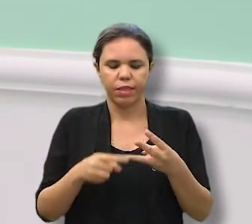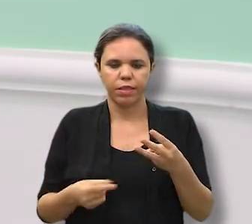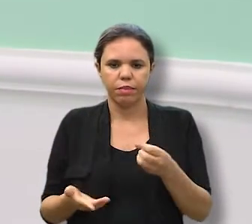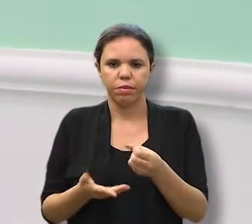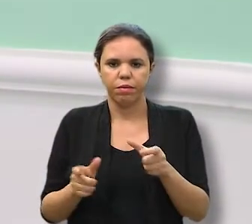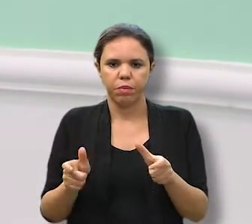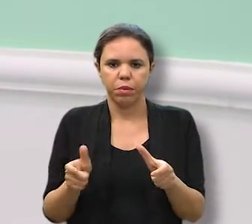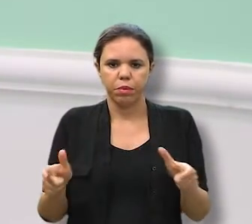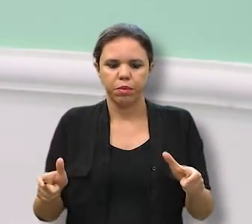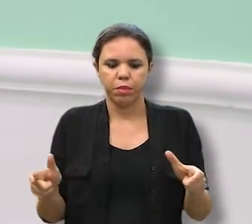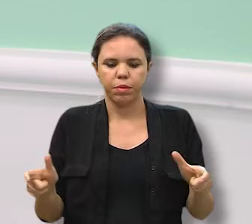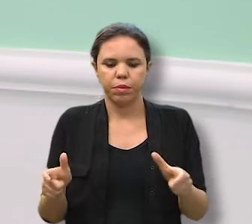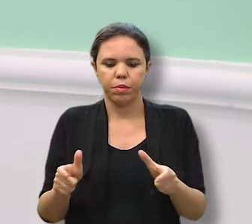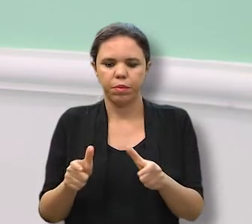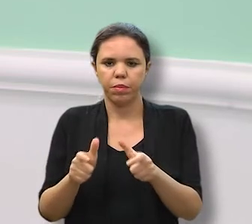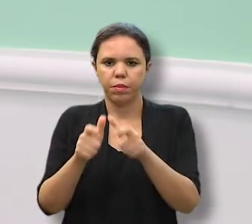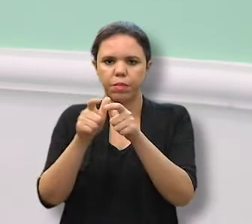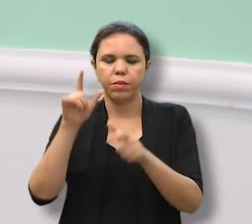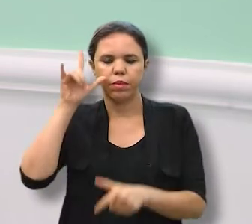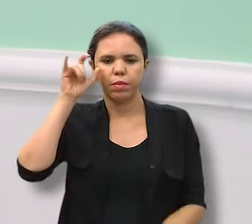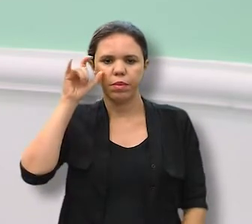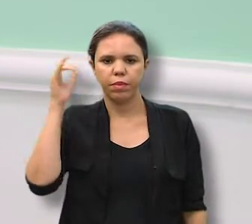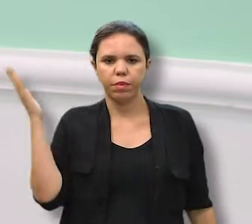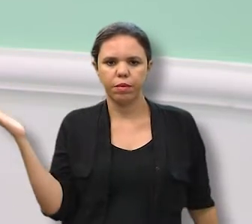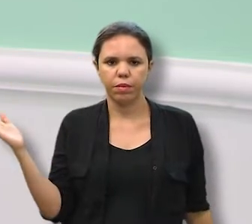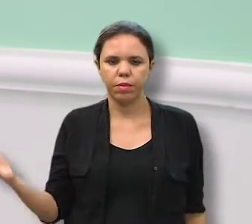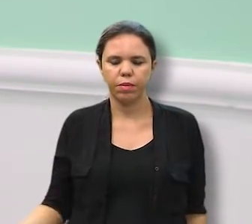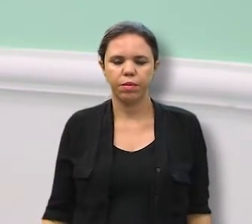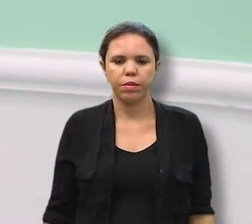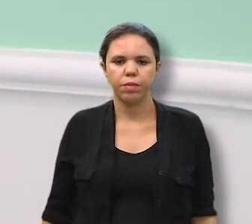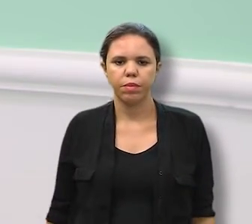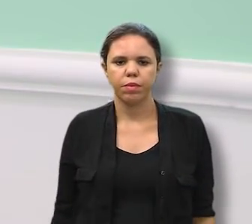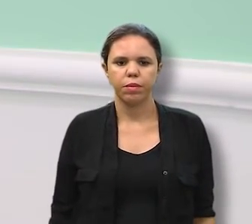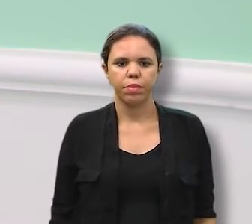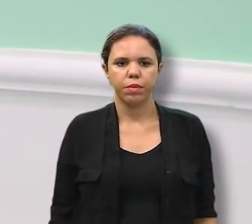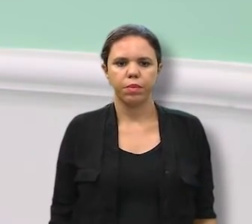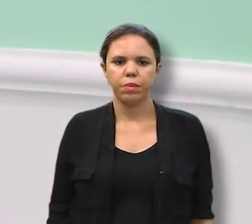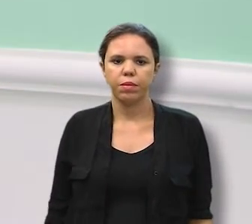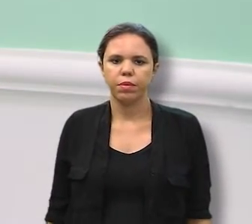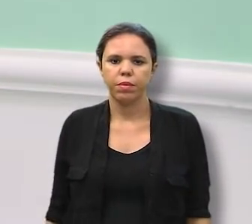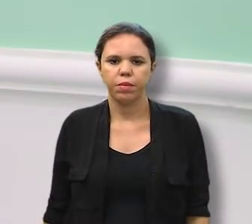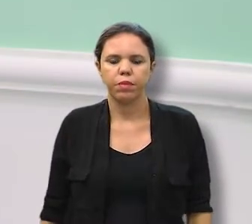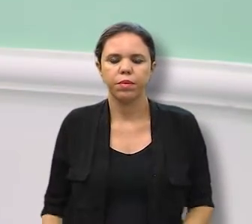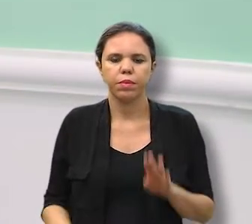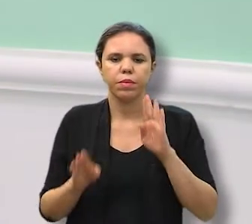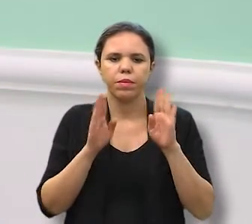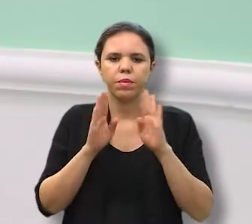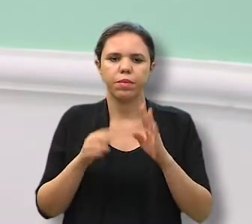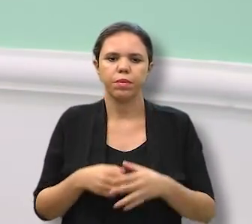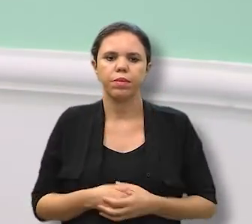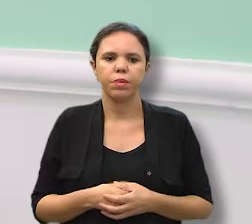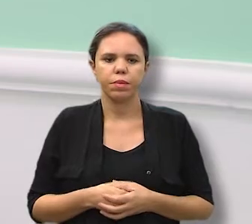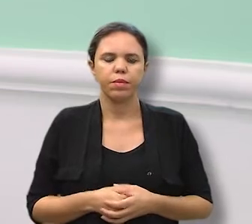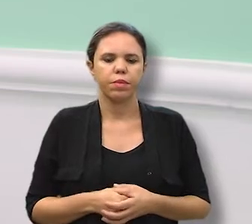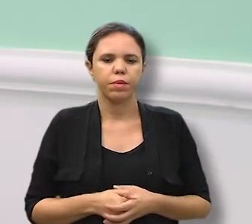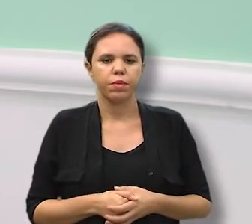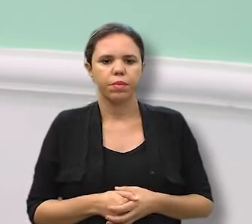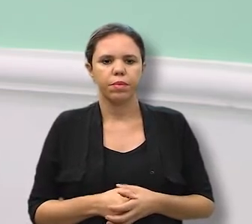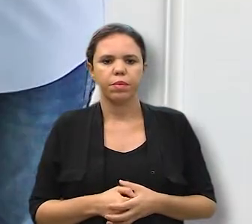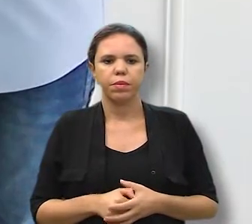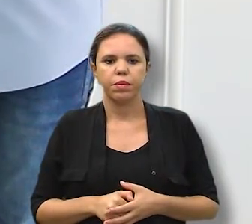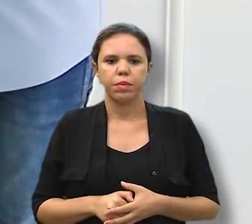vão nos encontrar no Instagram, Sagrado Pudim Oficial, no Facebook, Sagrado Pudim. Segue a